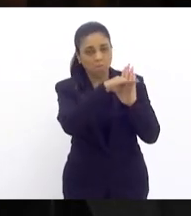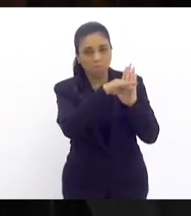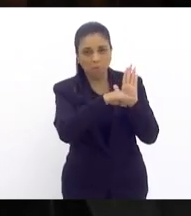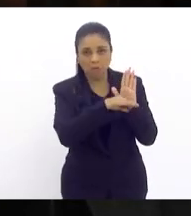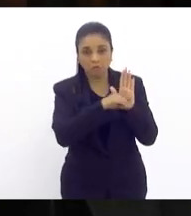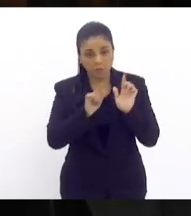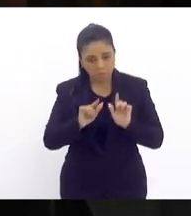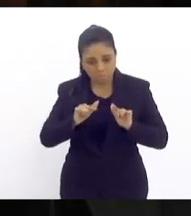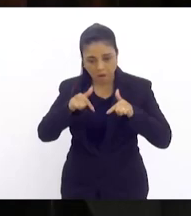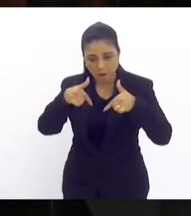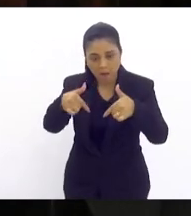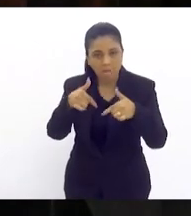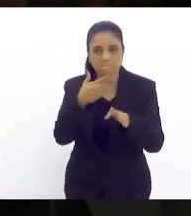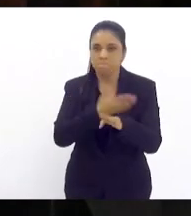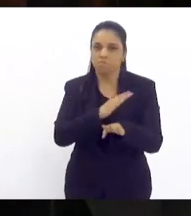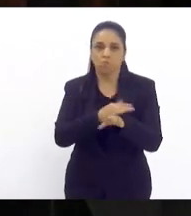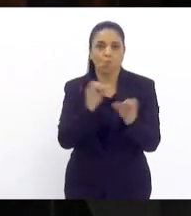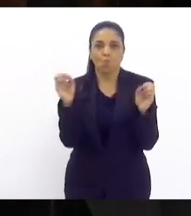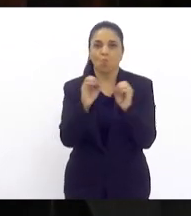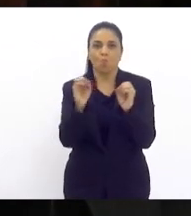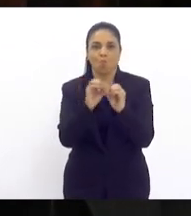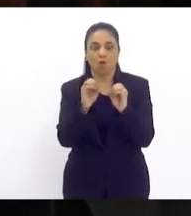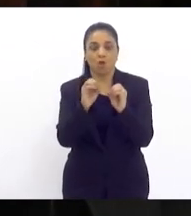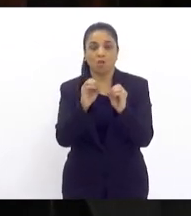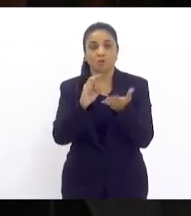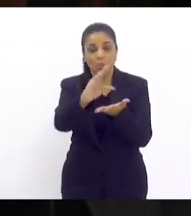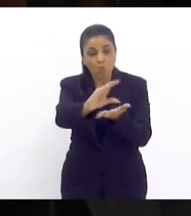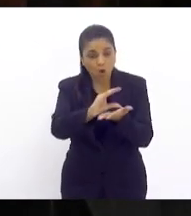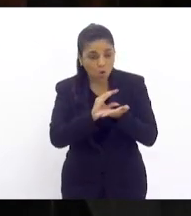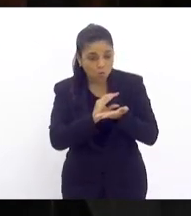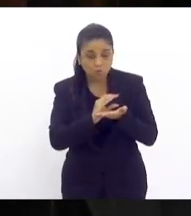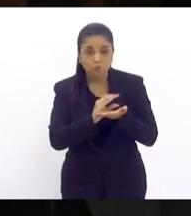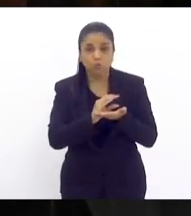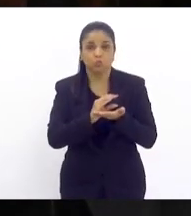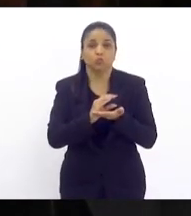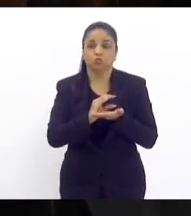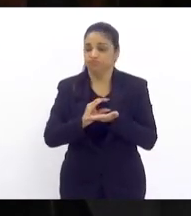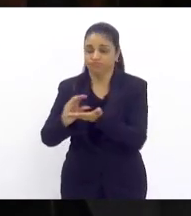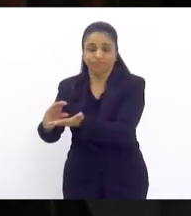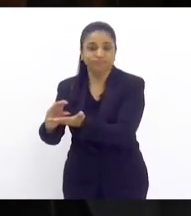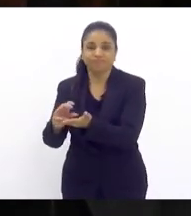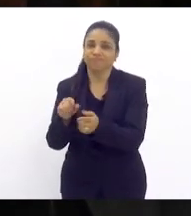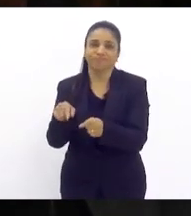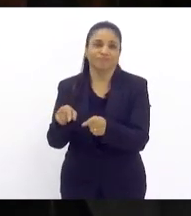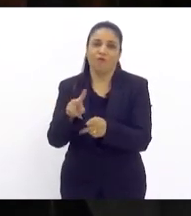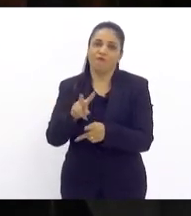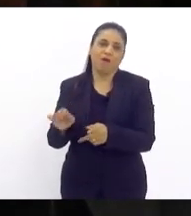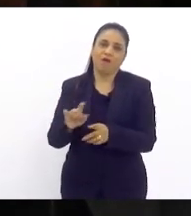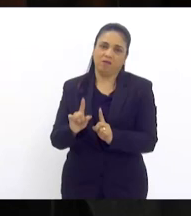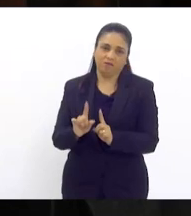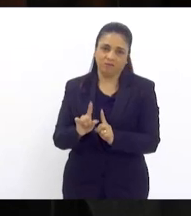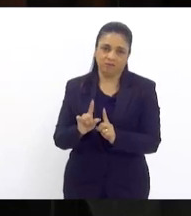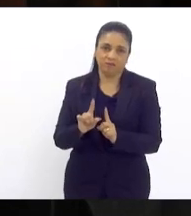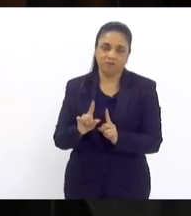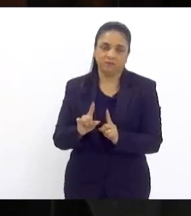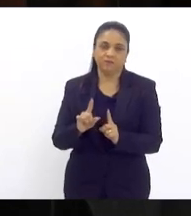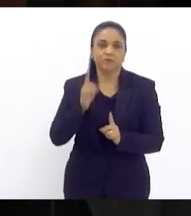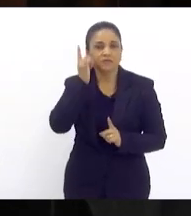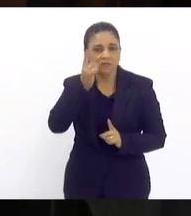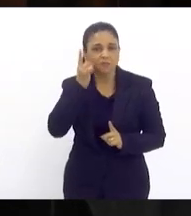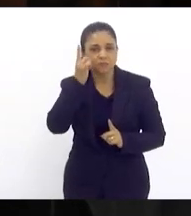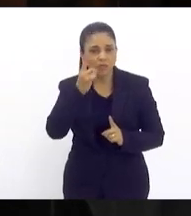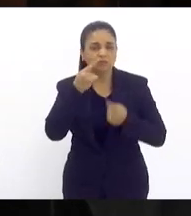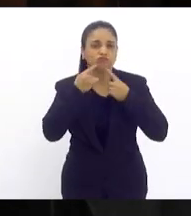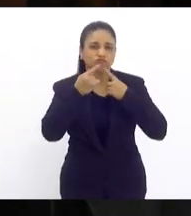aplicabilidade prática nenhuma porque aquele recurso nunca vai ser destinado para aquele fim Claro é legítima qualquer Deputado falar